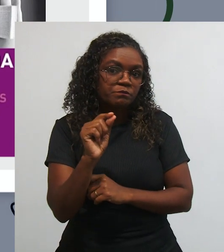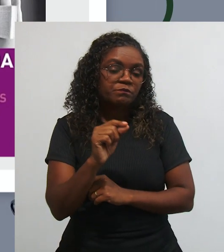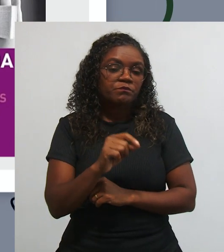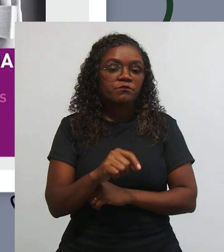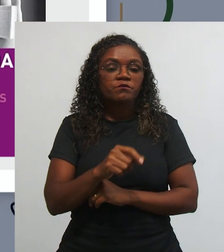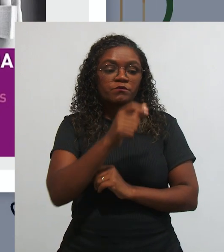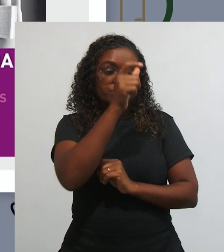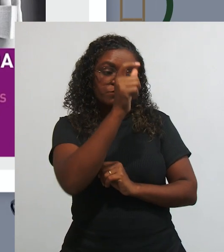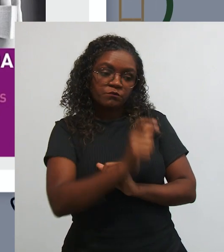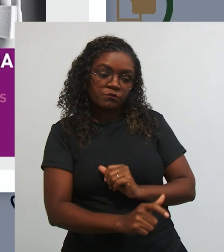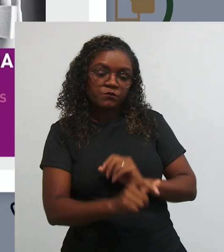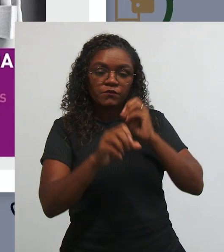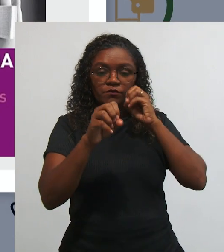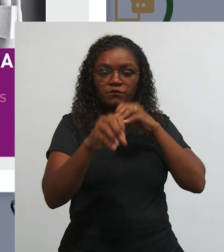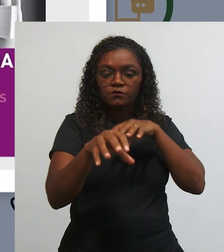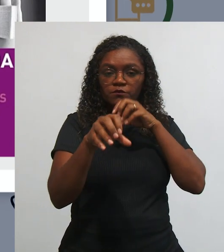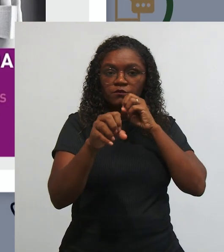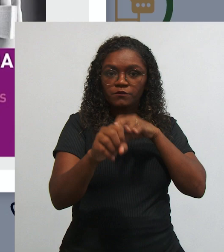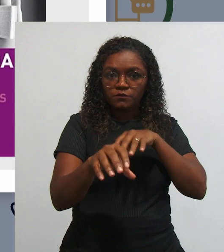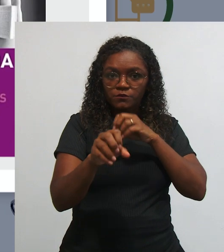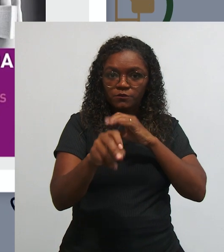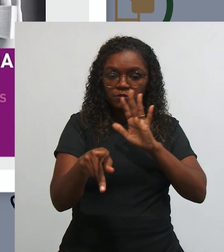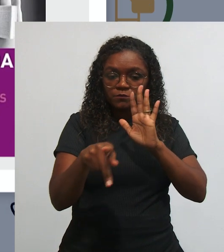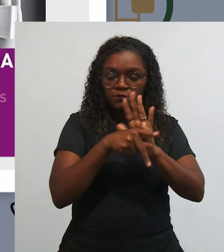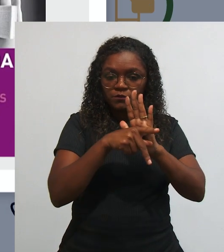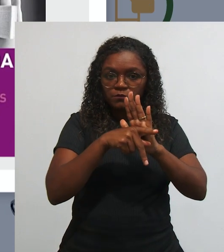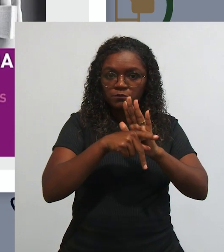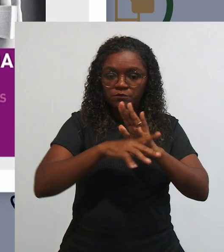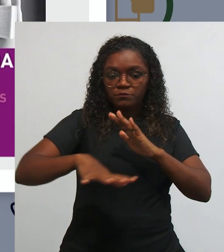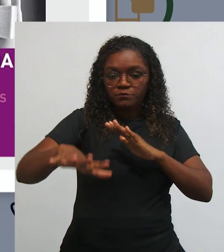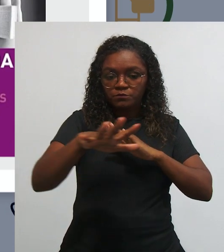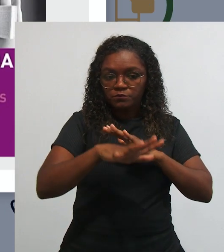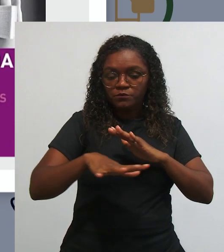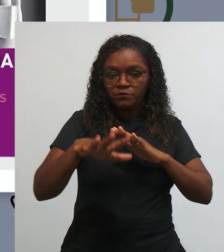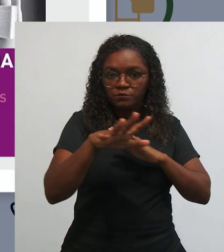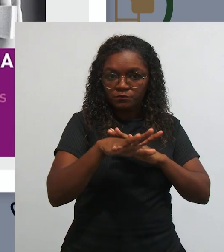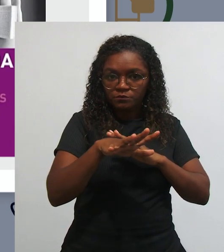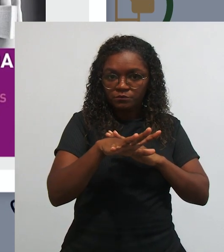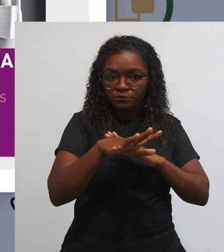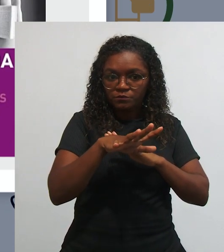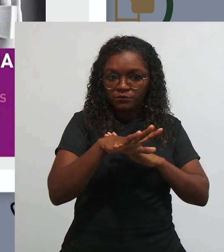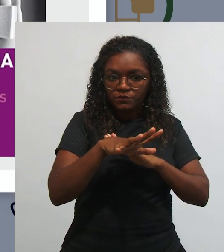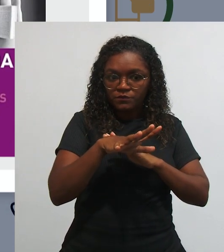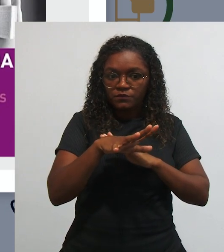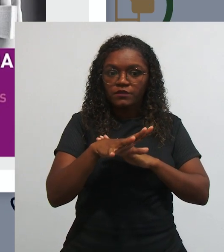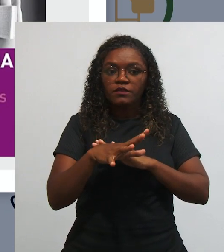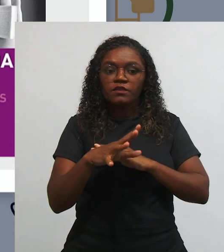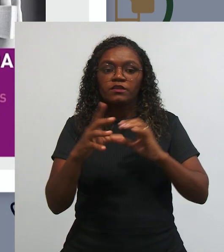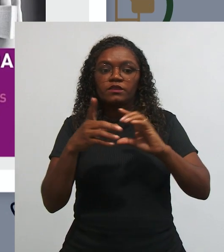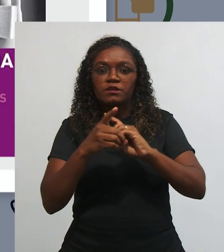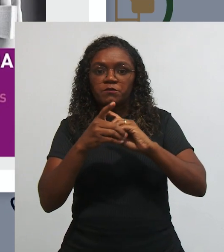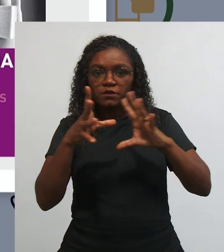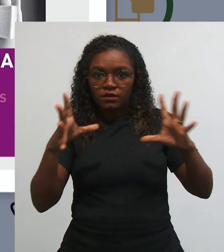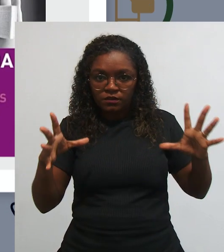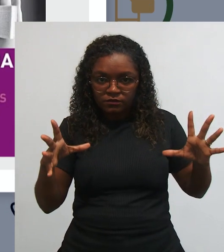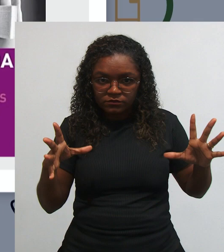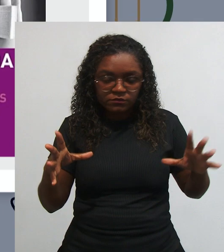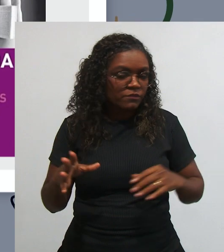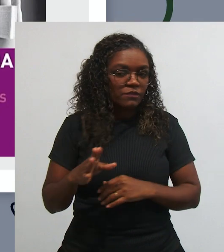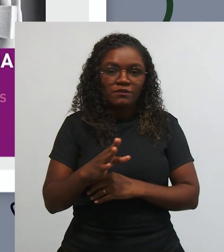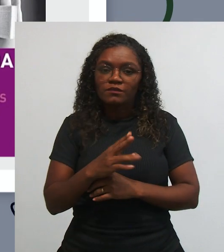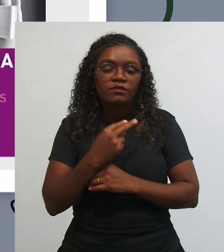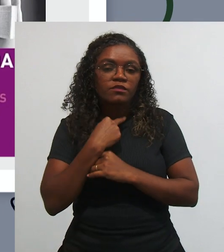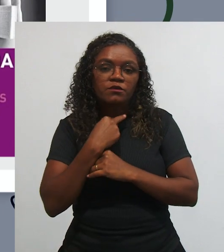o educador, do ponto de vista da educação, evidentemente, né, democrático, não pode negar-se